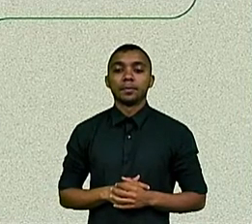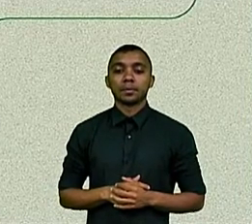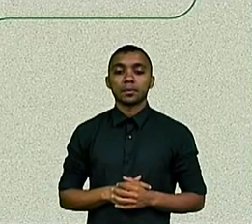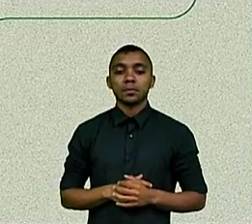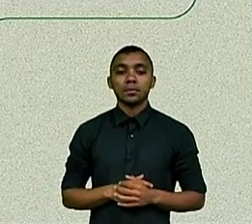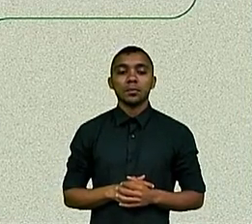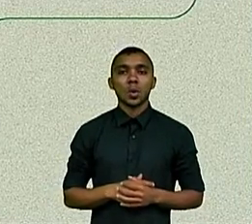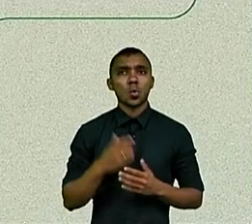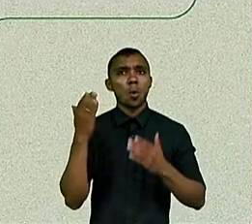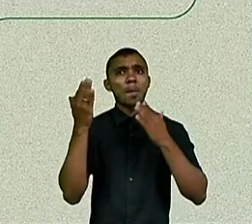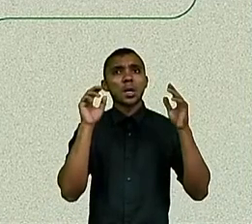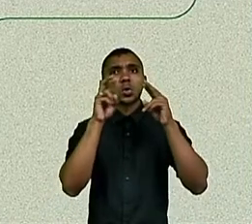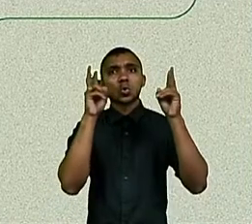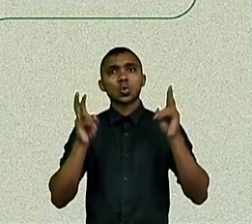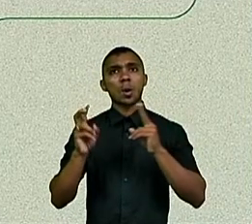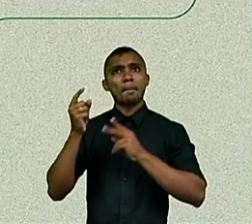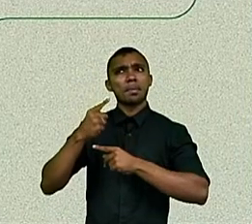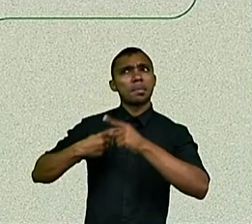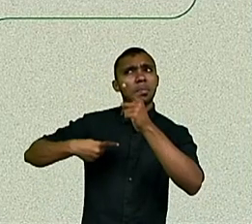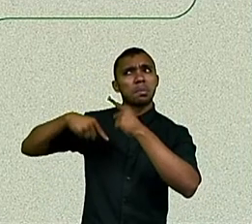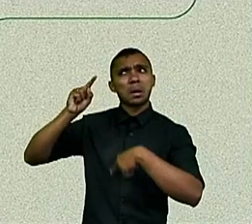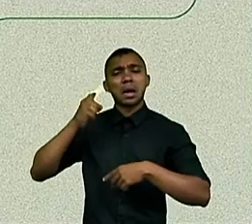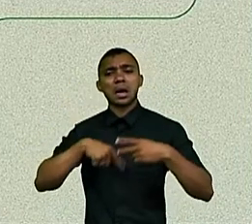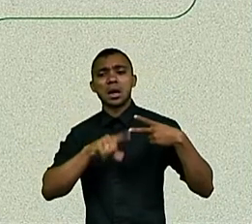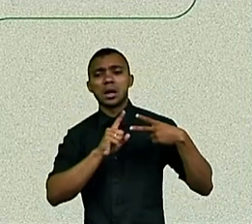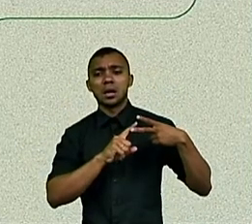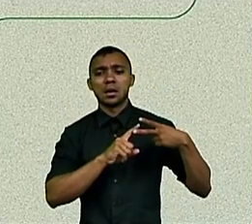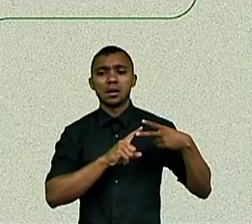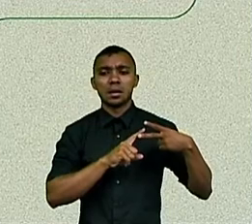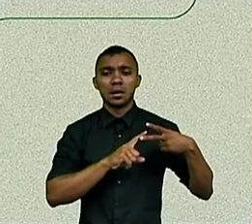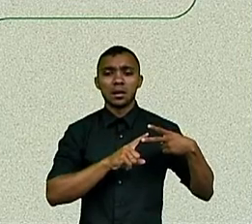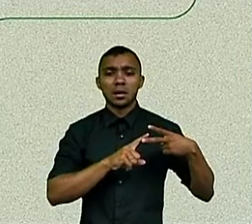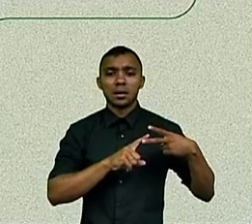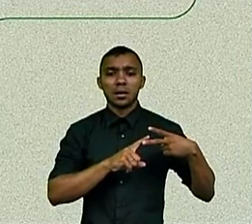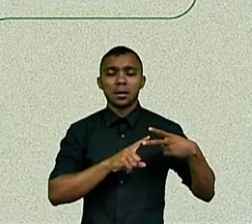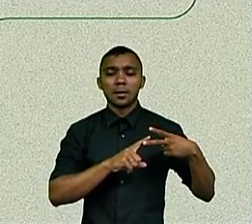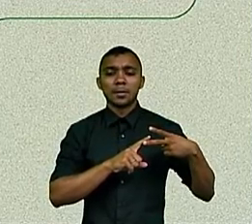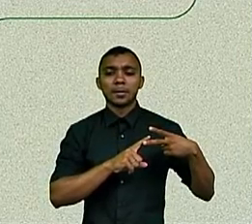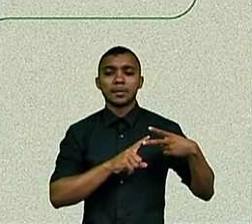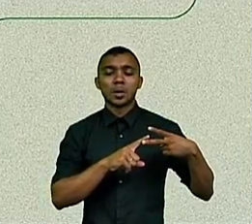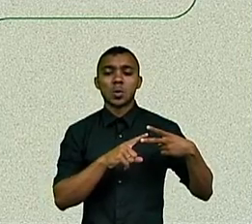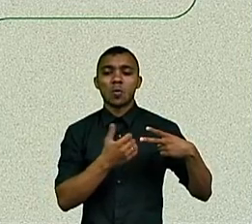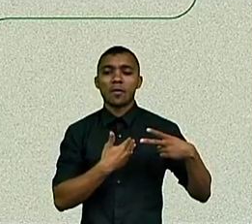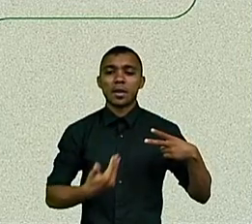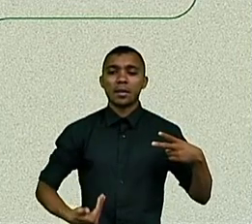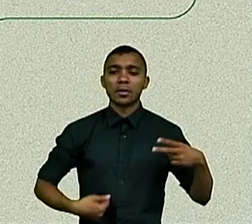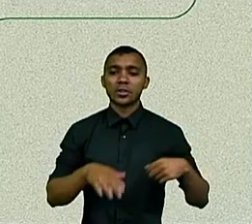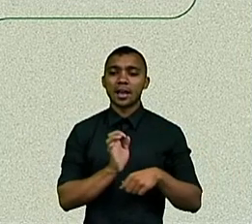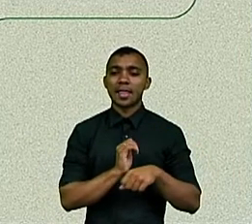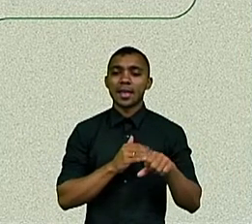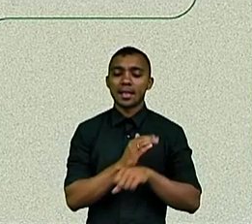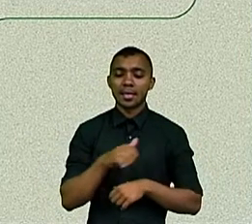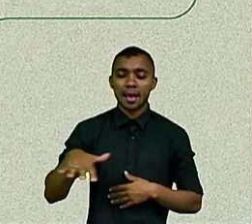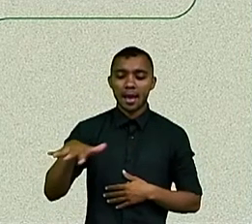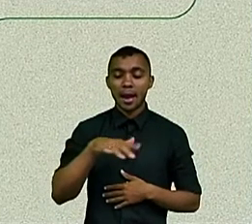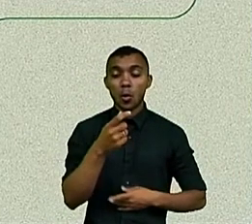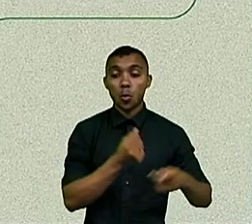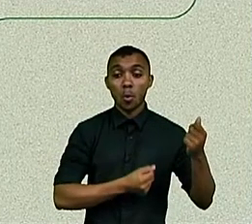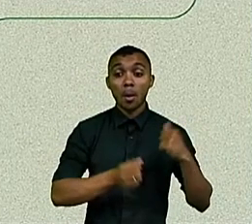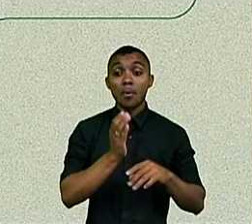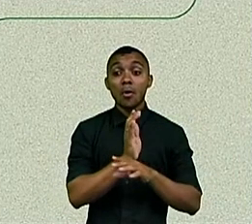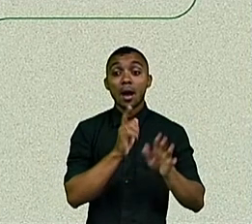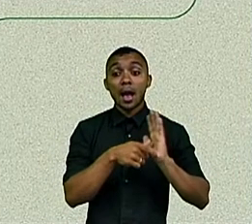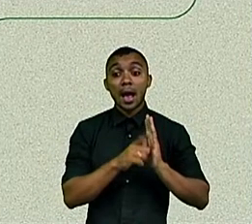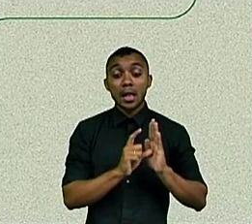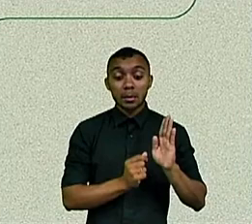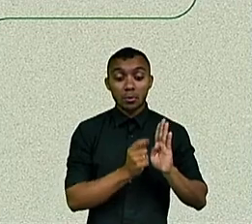associar a ideia de Revolução Industrial revolução industrial e intervenção do estado da economia os burgueses queriam ter liberdade para